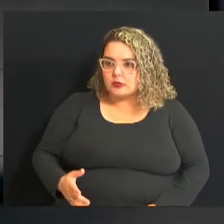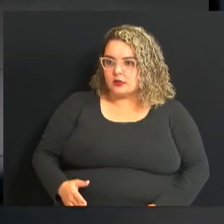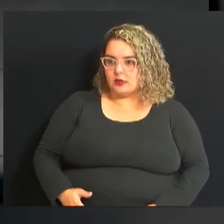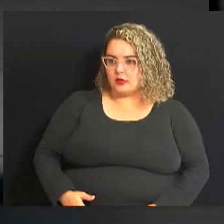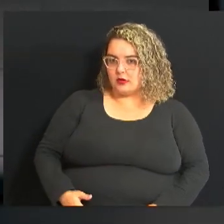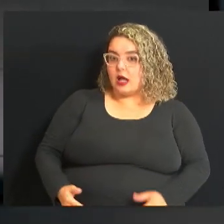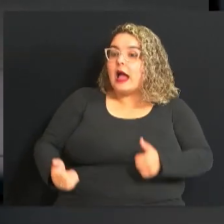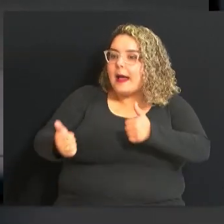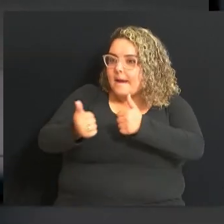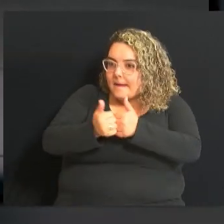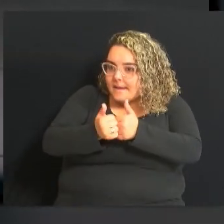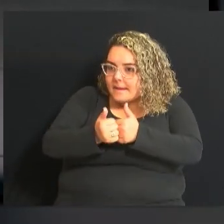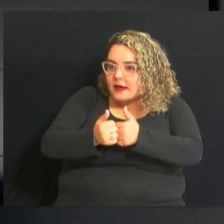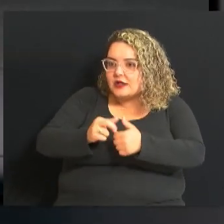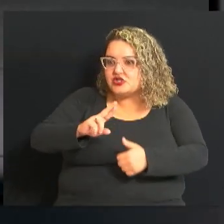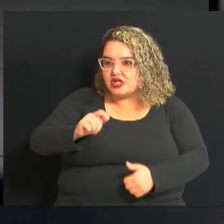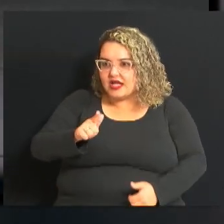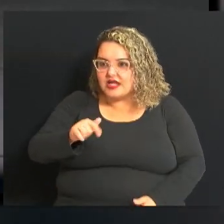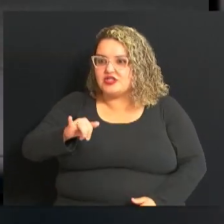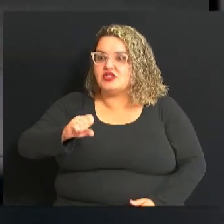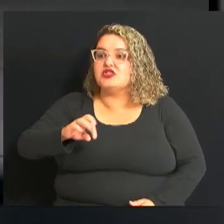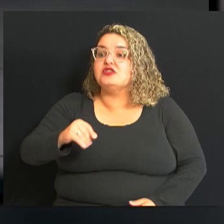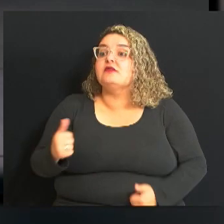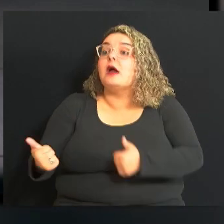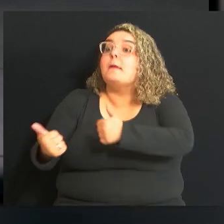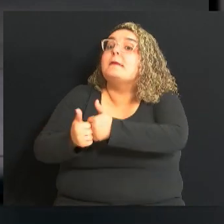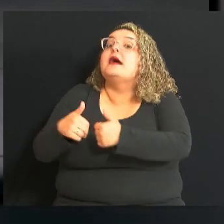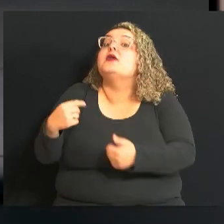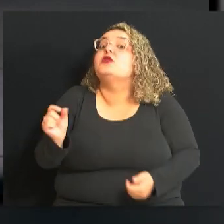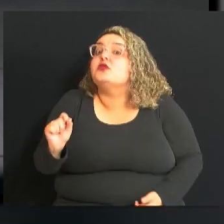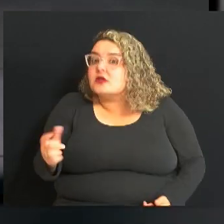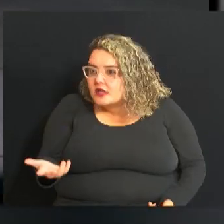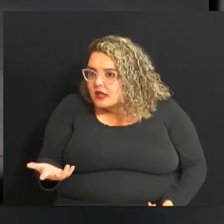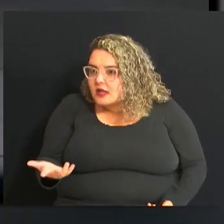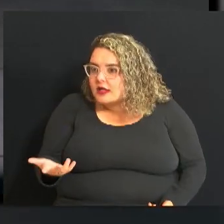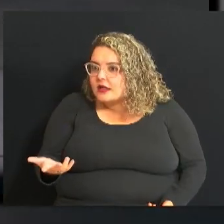Próxima cidade de registro, que fica próximo...